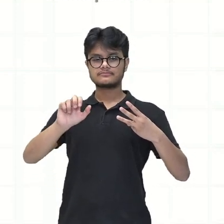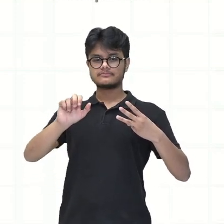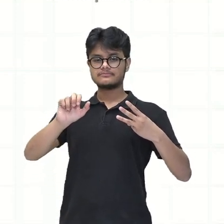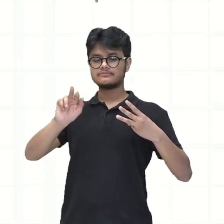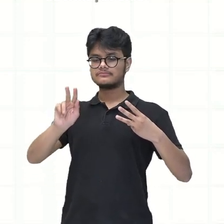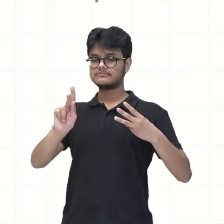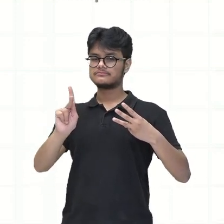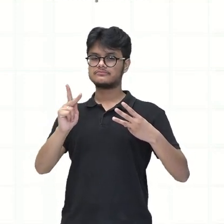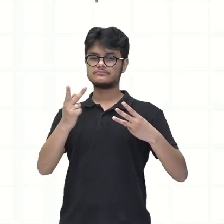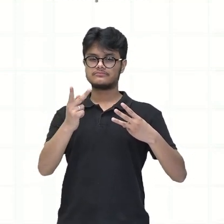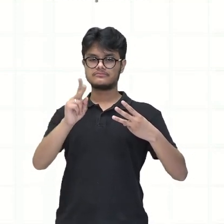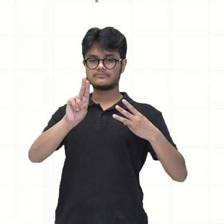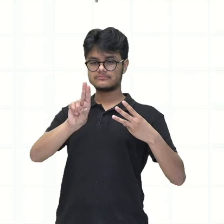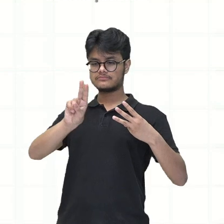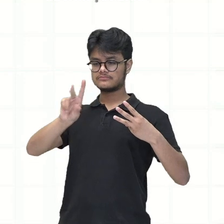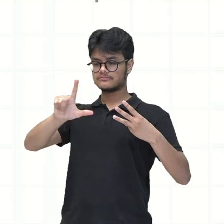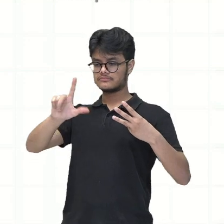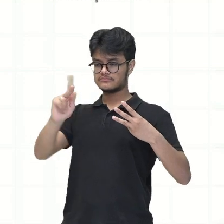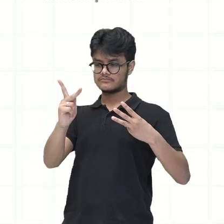certo?